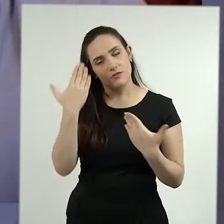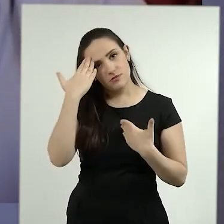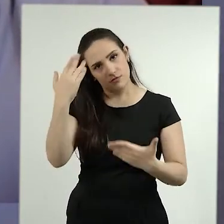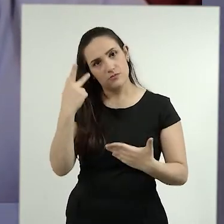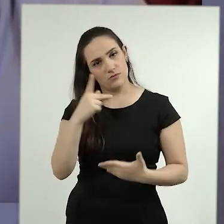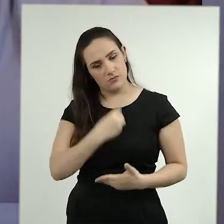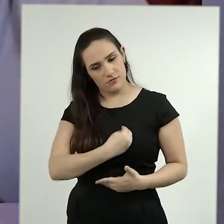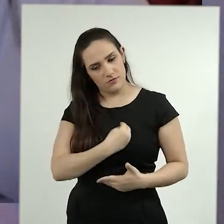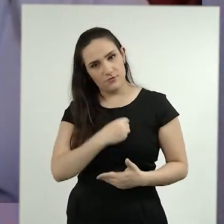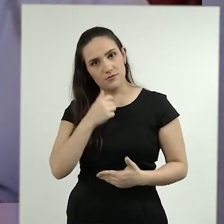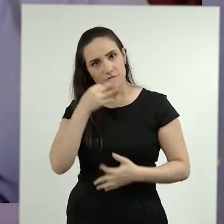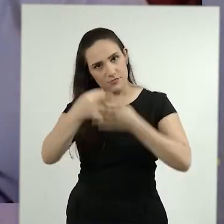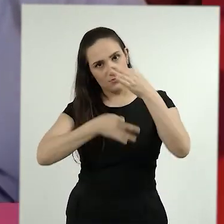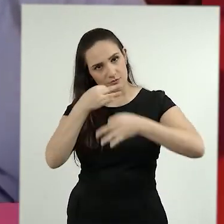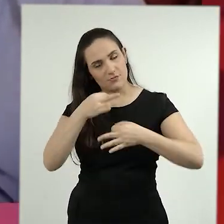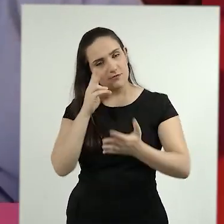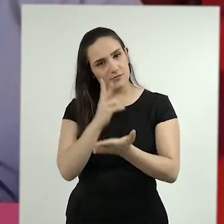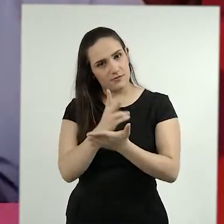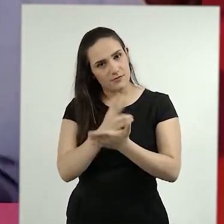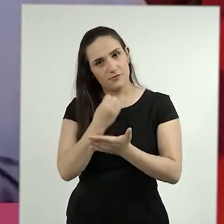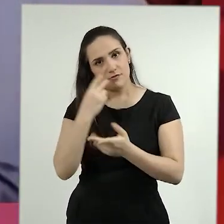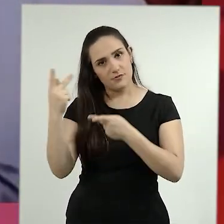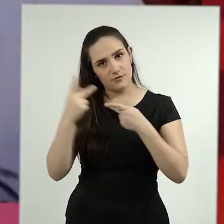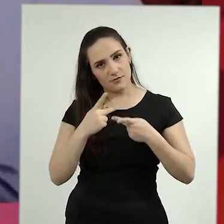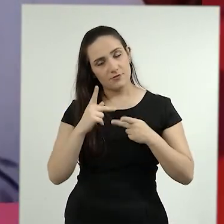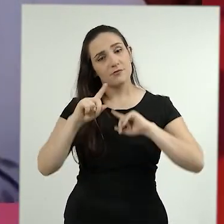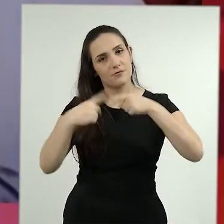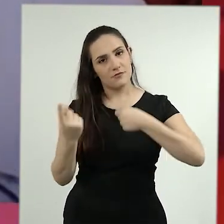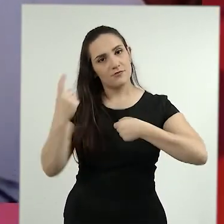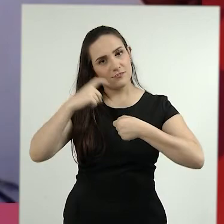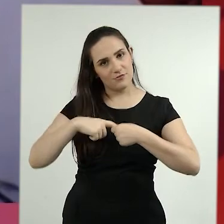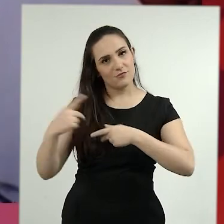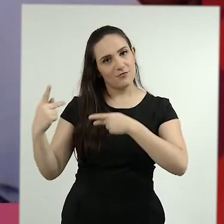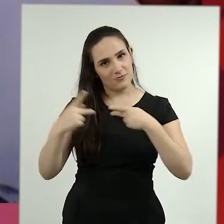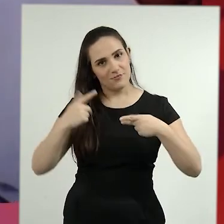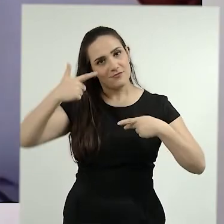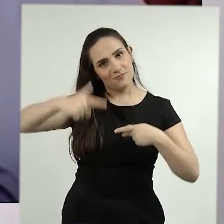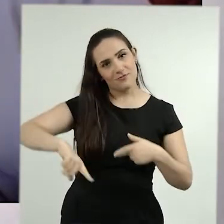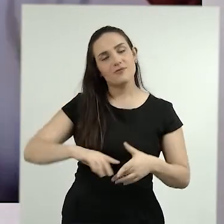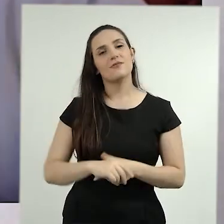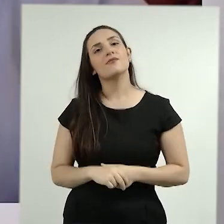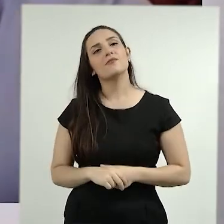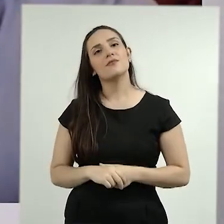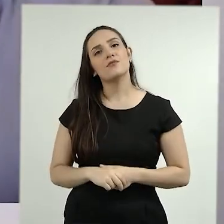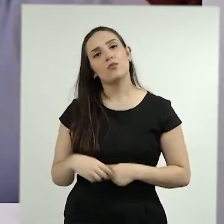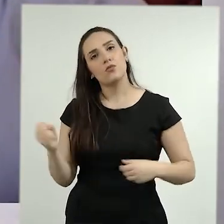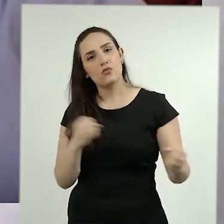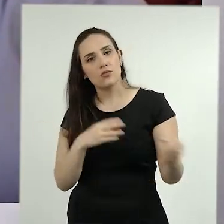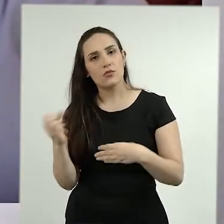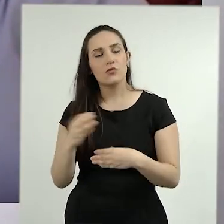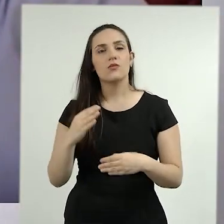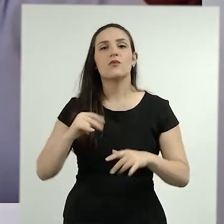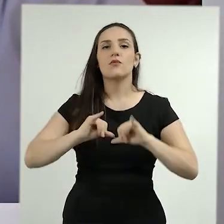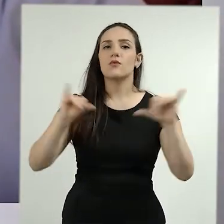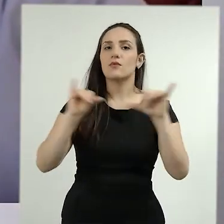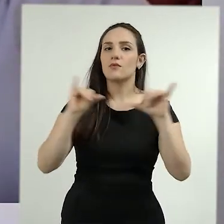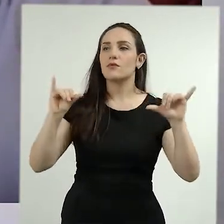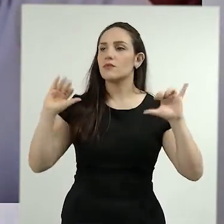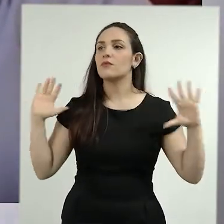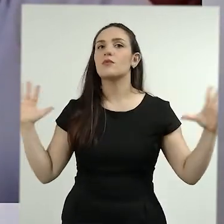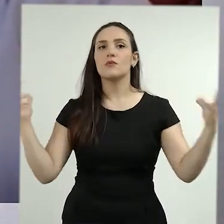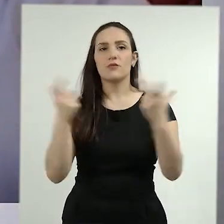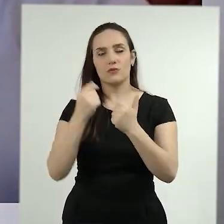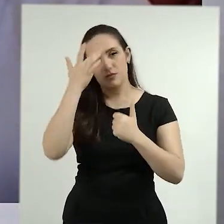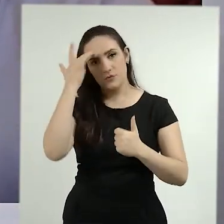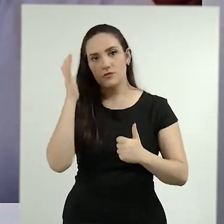é. Quero agradecer essa participação mais uma vez, seja sempre muito bem-vindo. Em breve, quem sabe, a gente faz um bate-papo aí, trazendo novidades